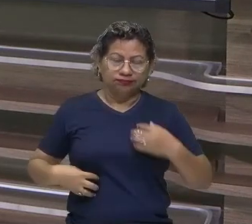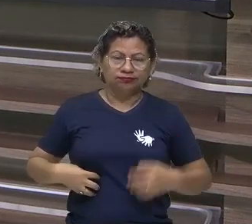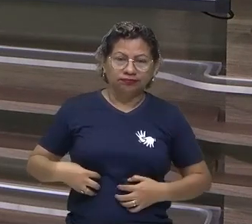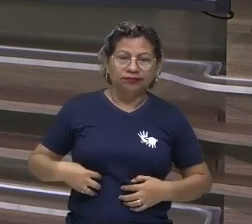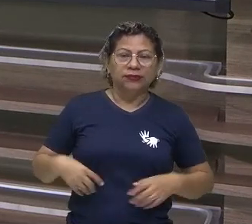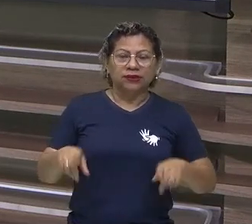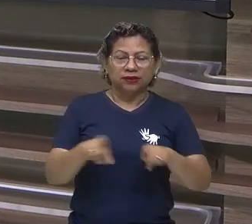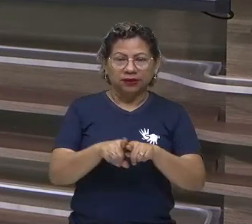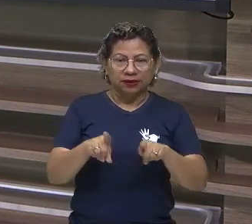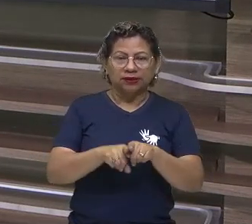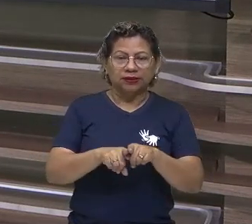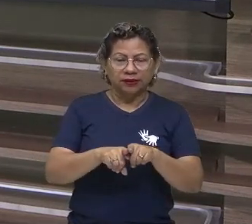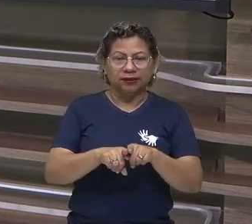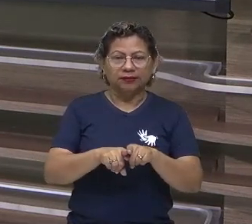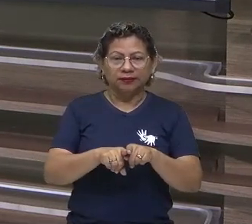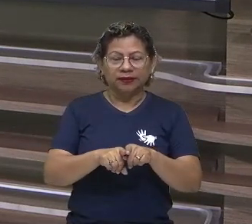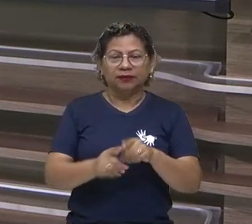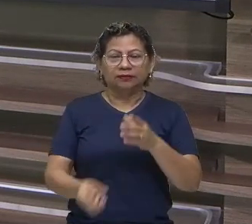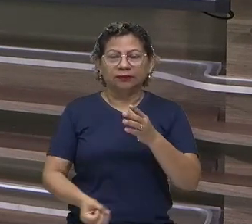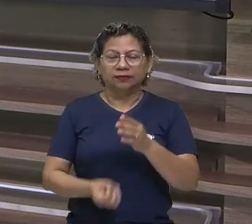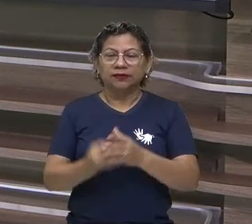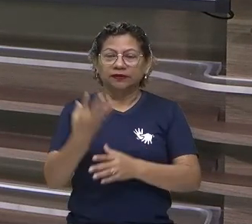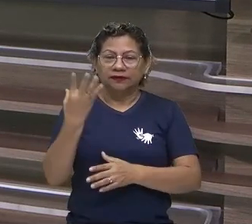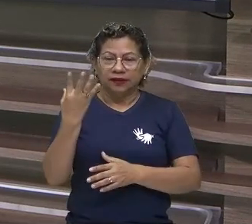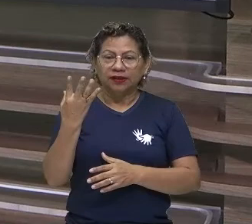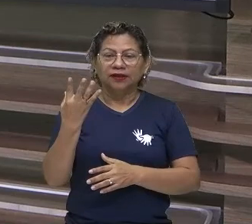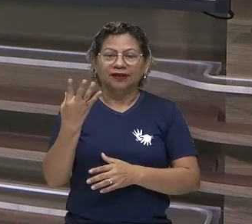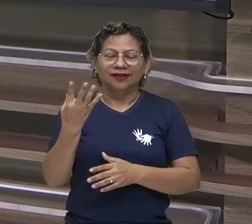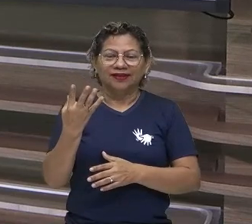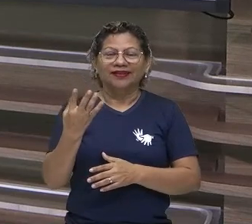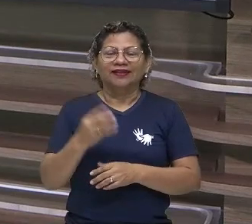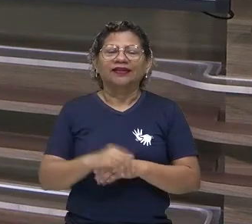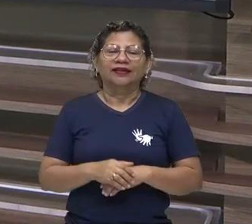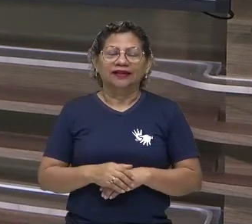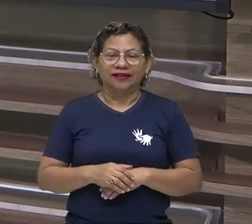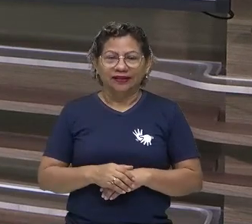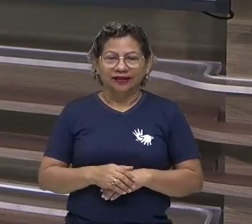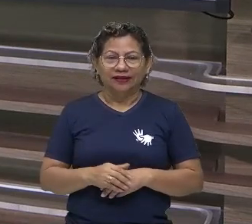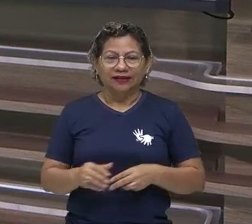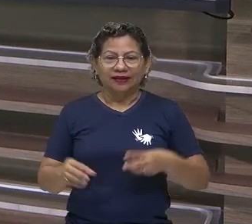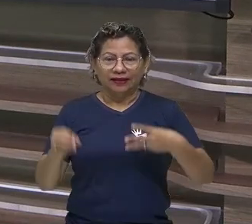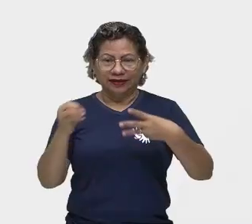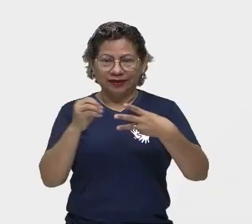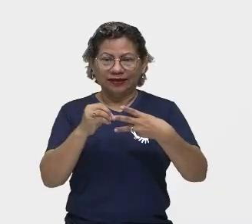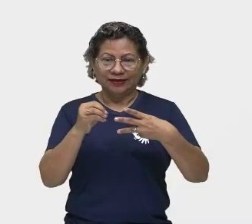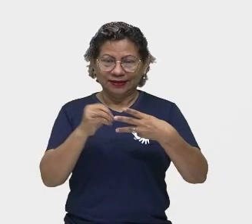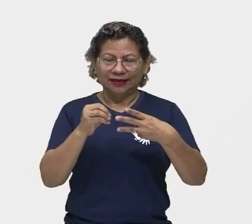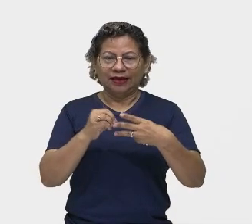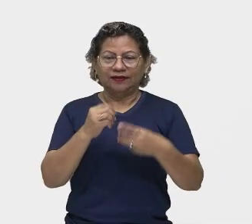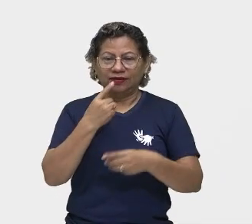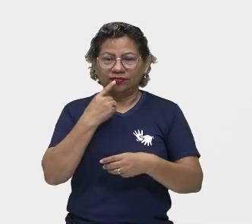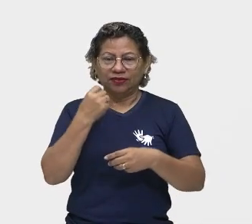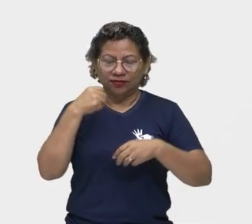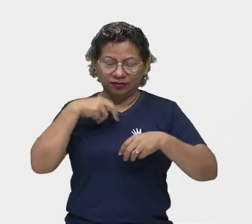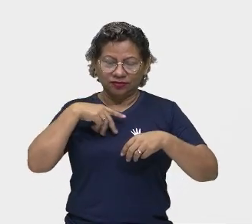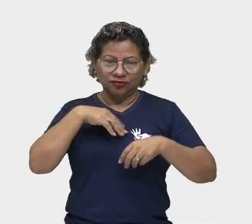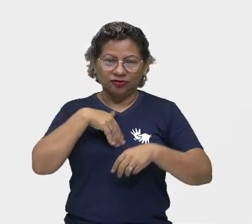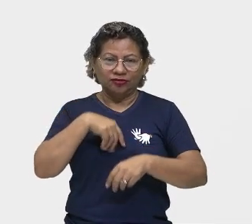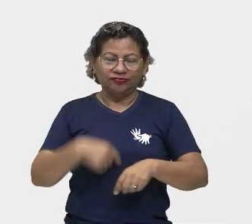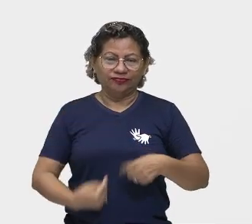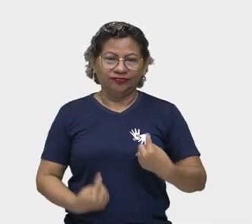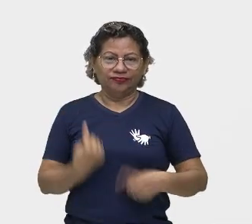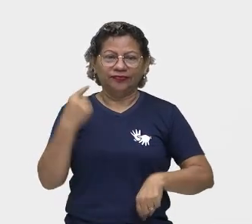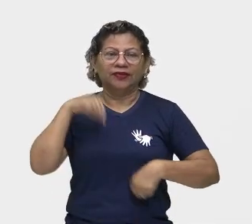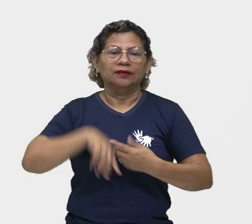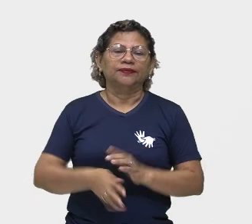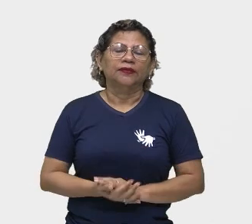minerais e também produz células sanguíneas lá na medula óssea Ah tá bom vamos ao nosso comentário ou sistema